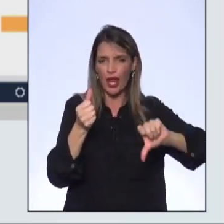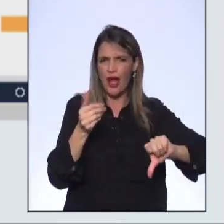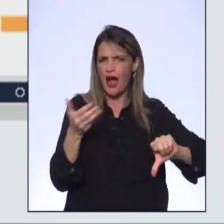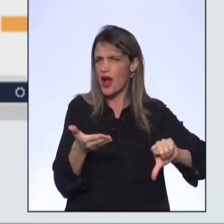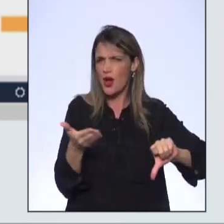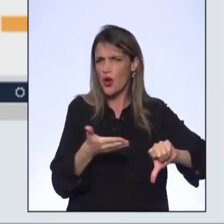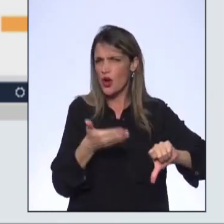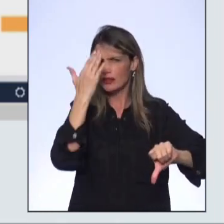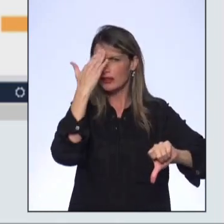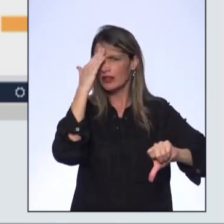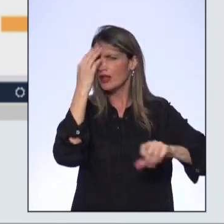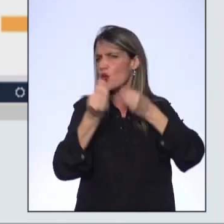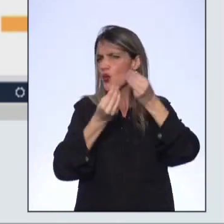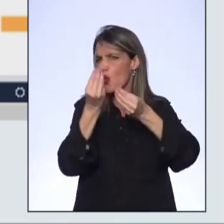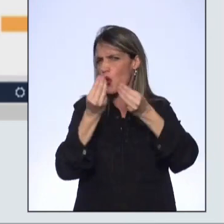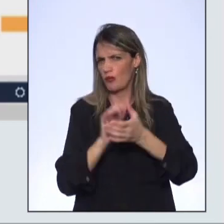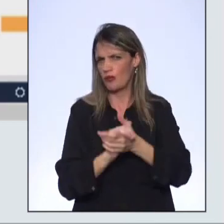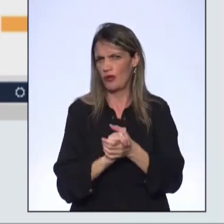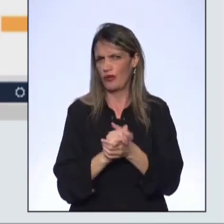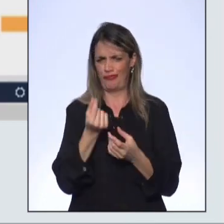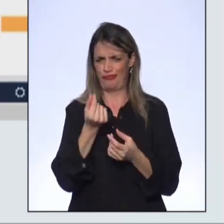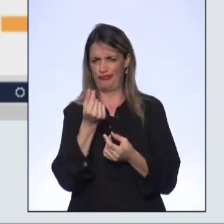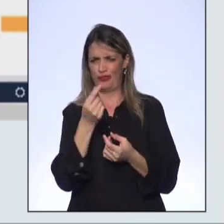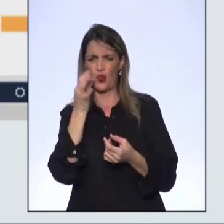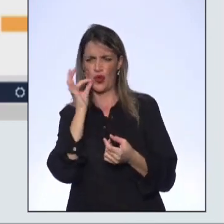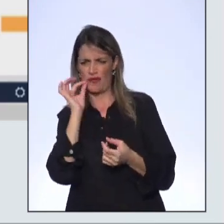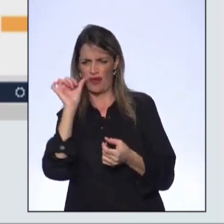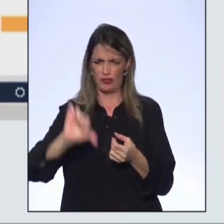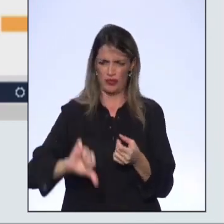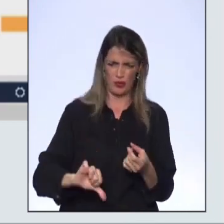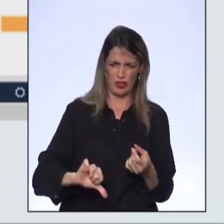como funcionava esse mecanismo. A